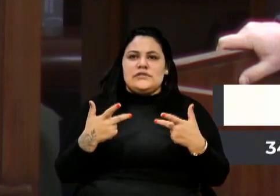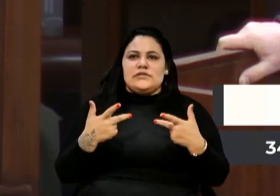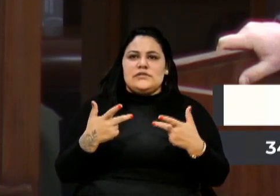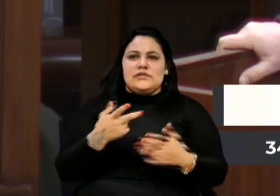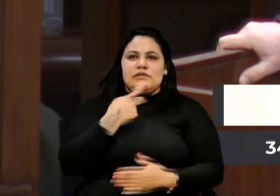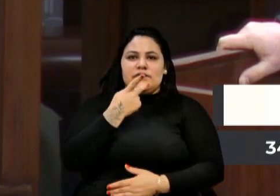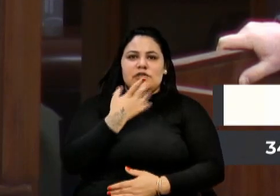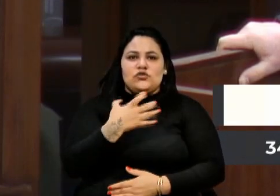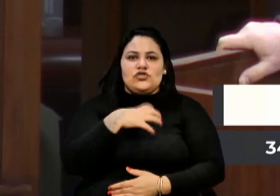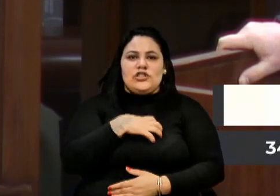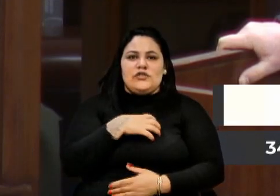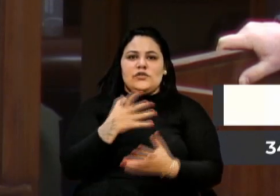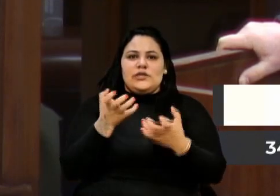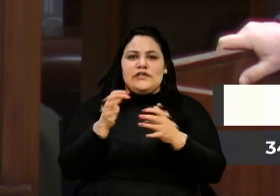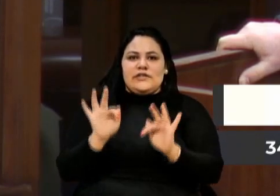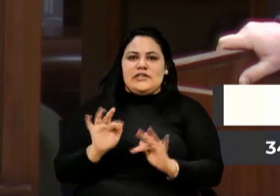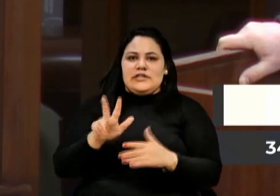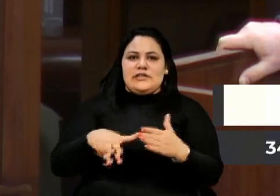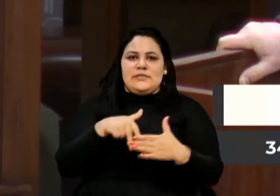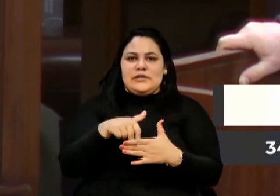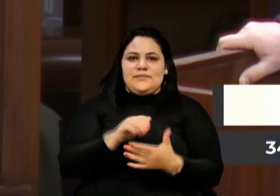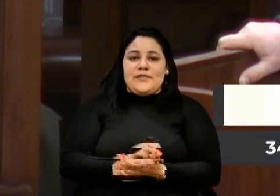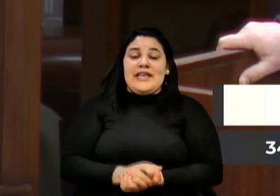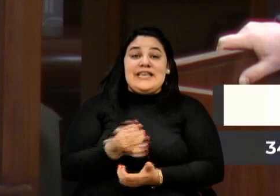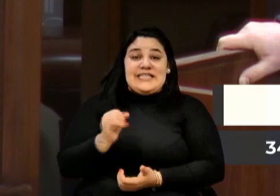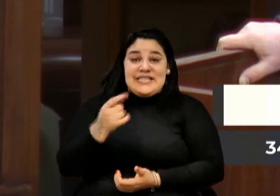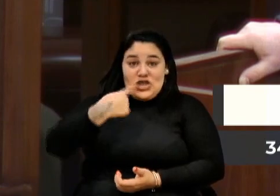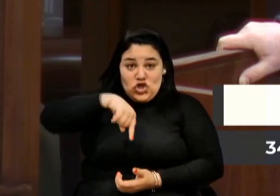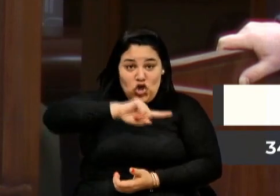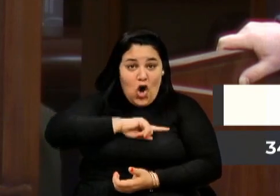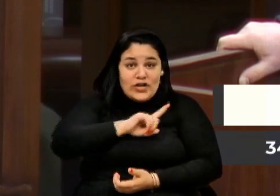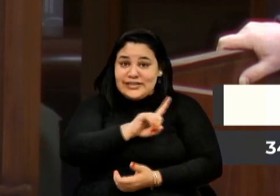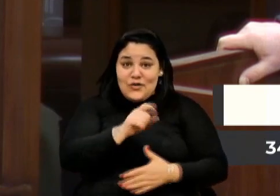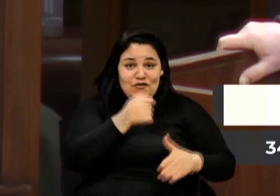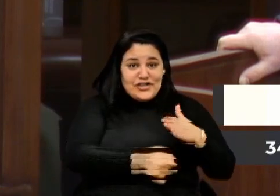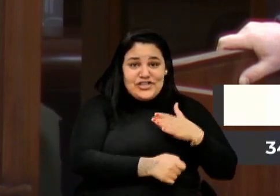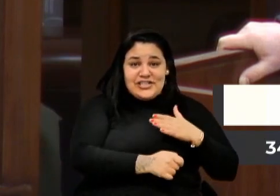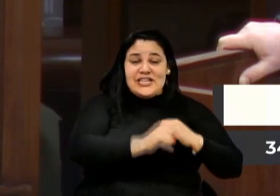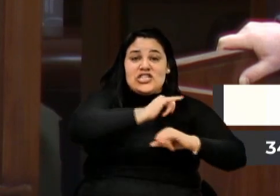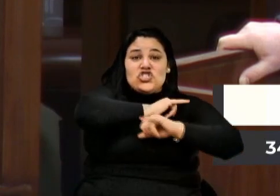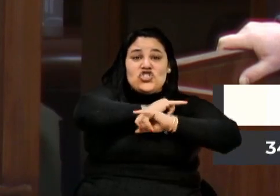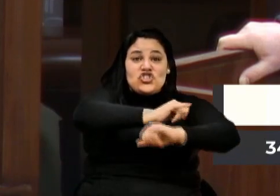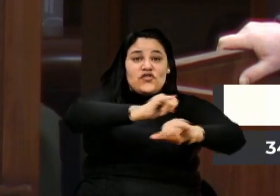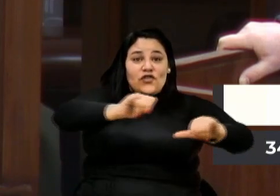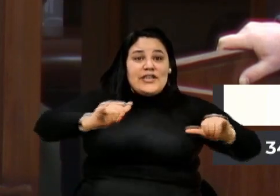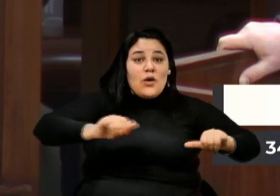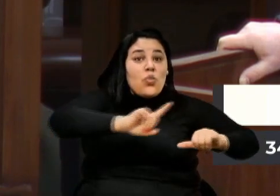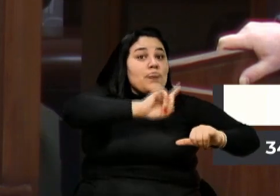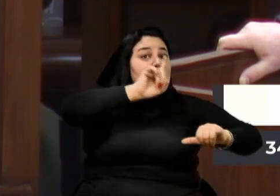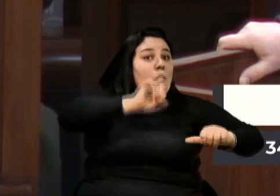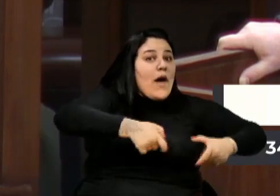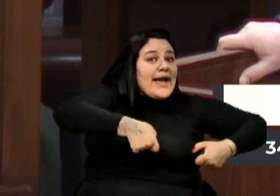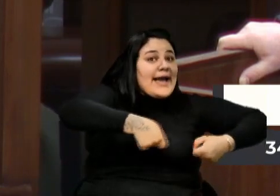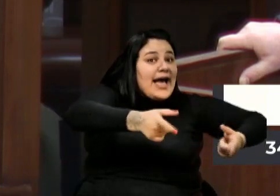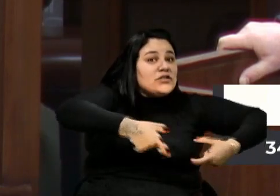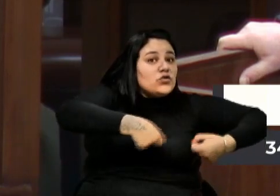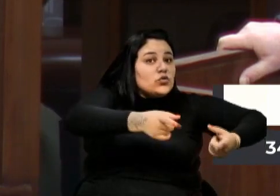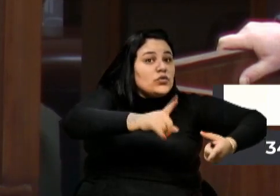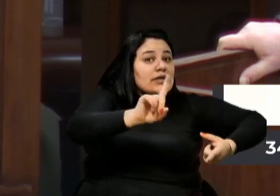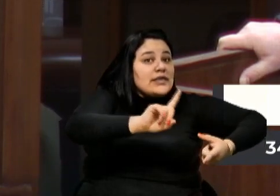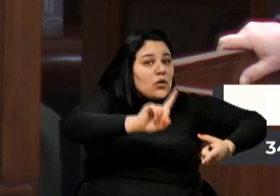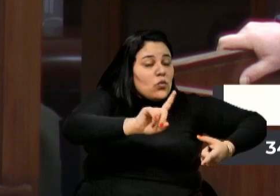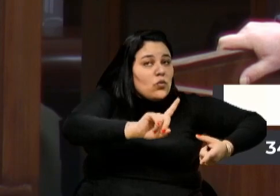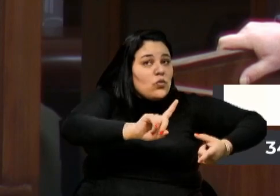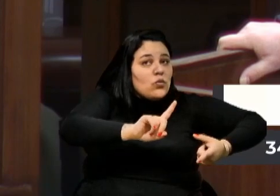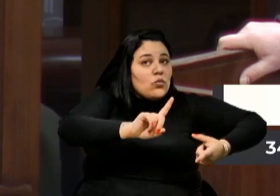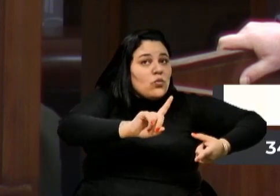aqui hoje. Se nós não investirmos em divulgação, isso não é gasto, é investimento.